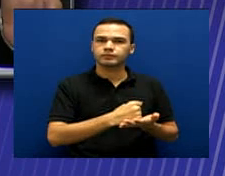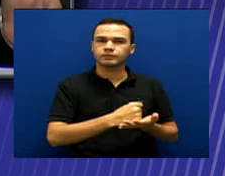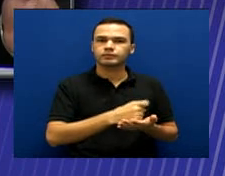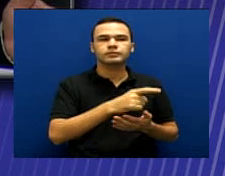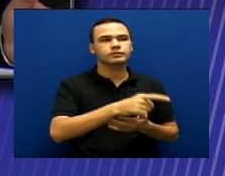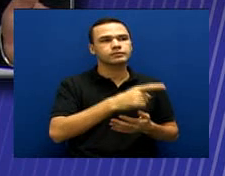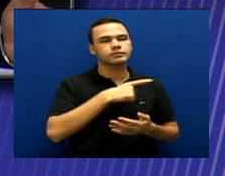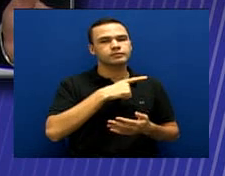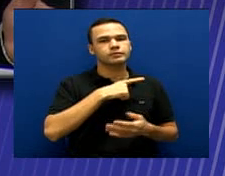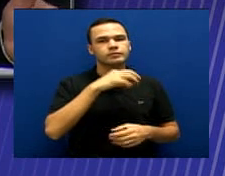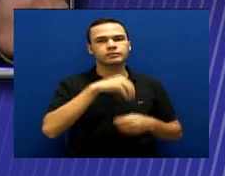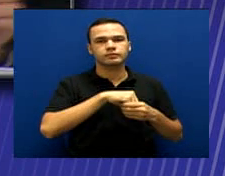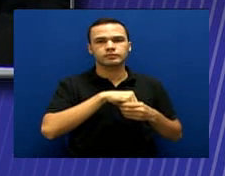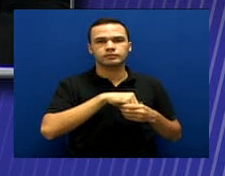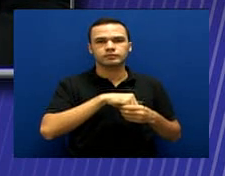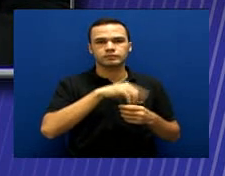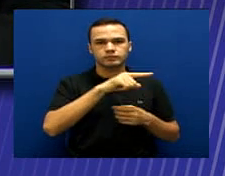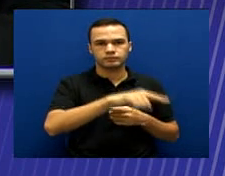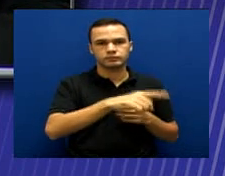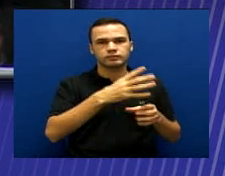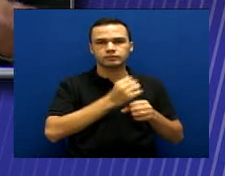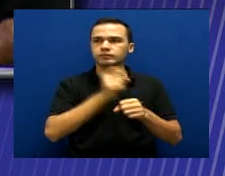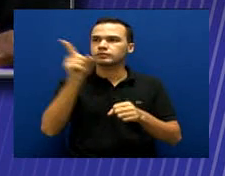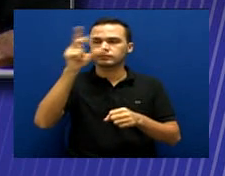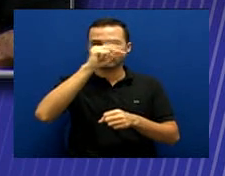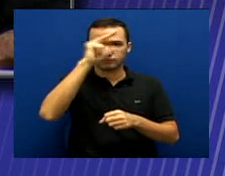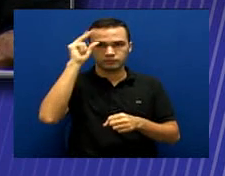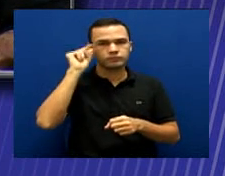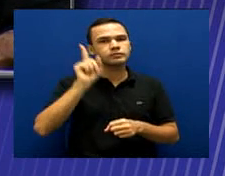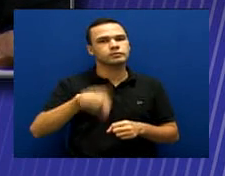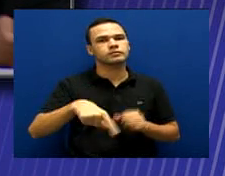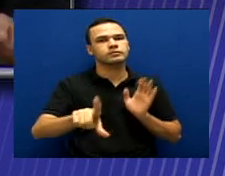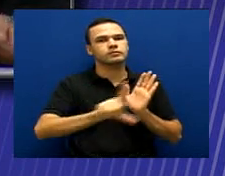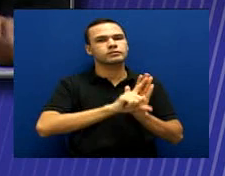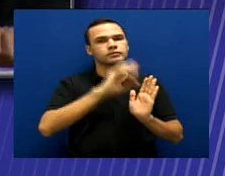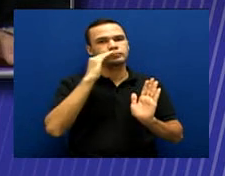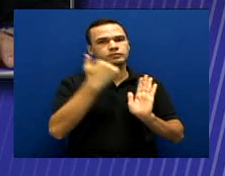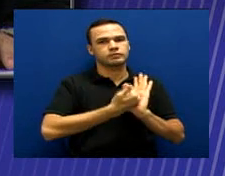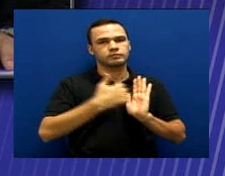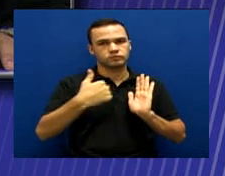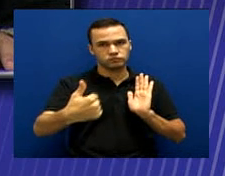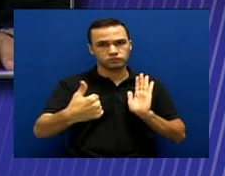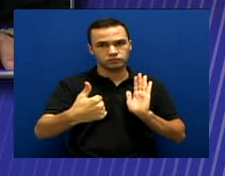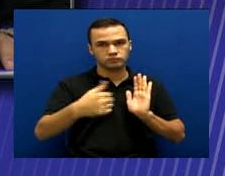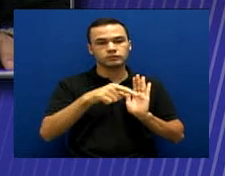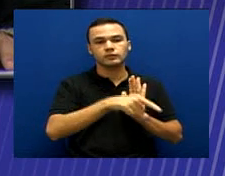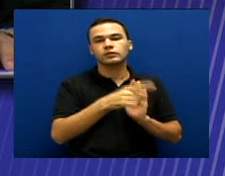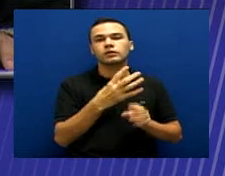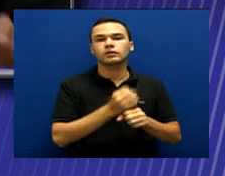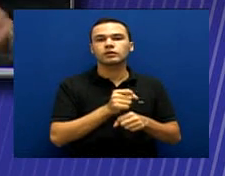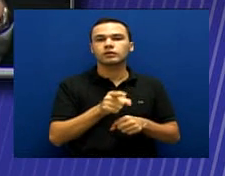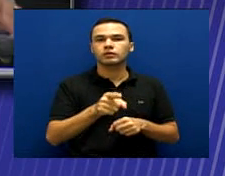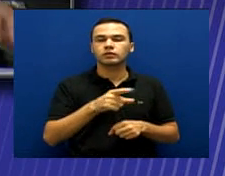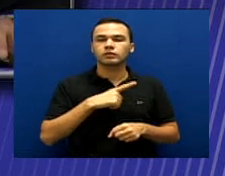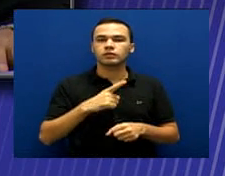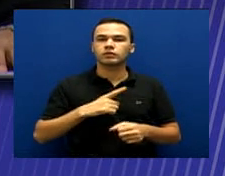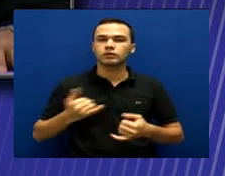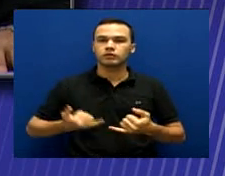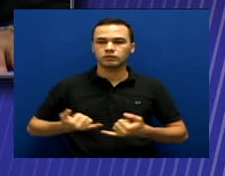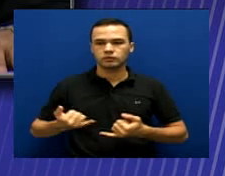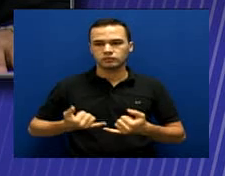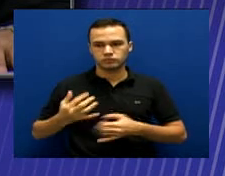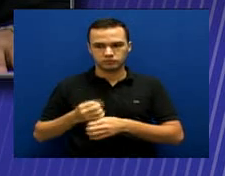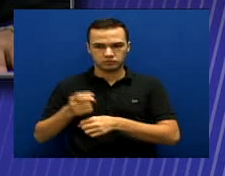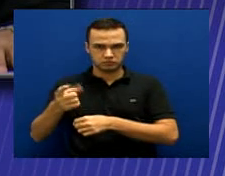apontado dentro da da conta da prefeitura são legais esses números foram foram tirados da nossa fonte de